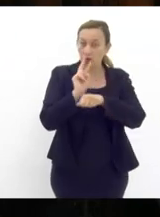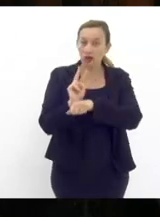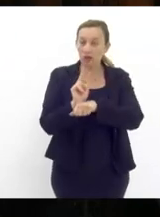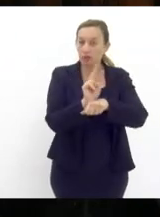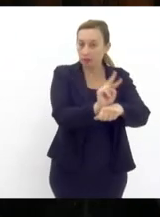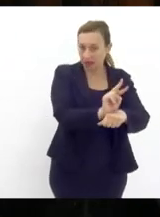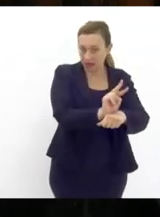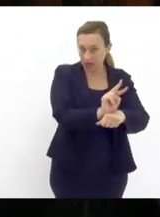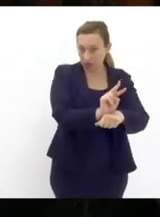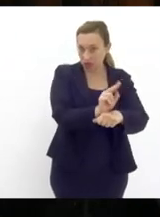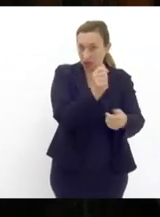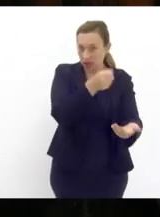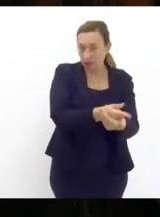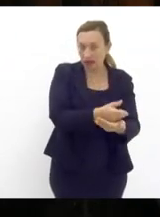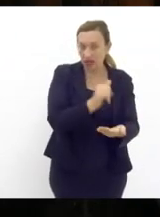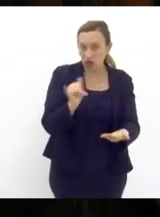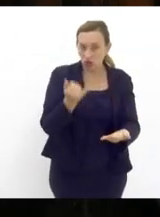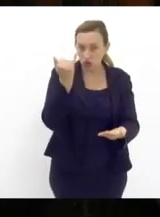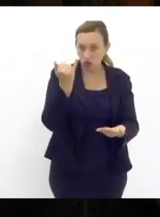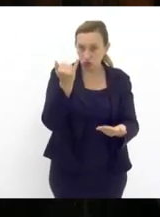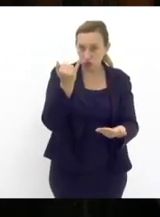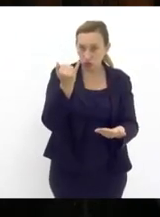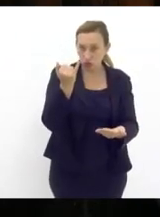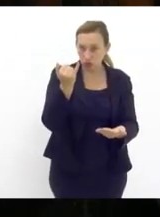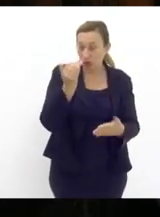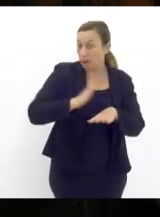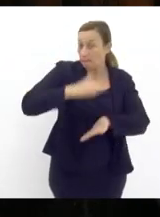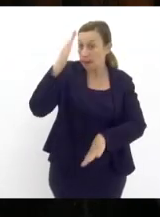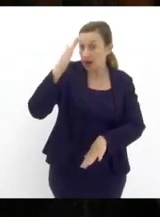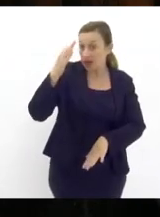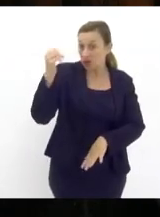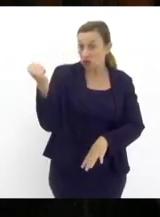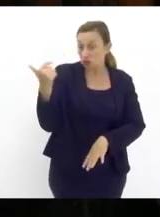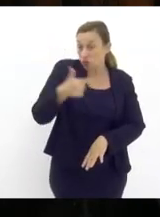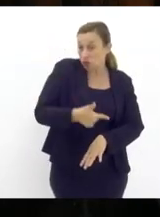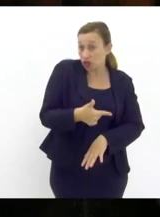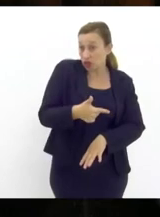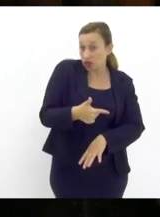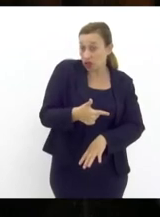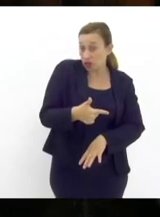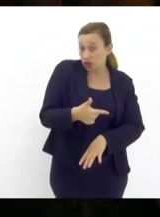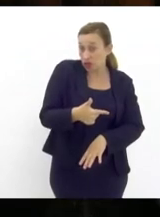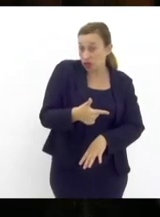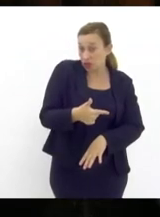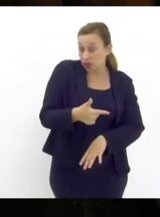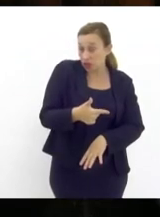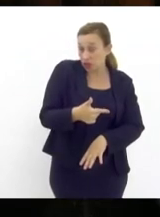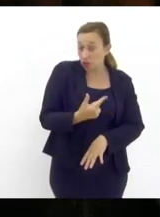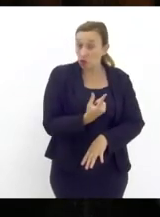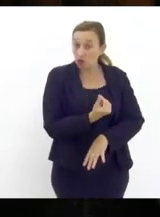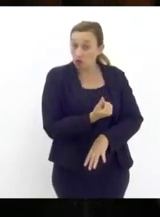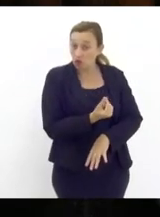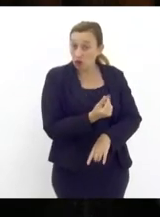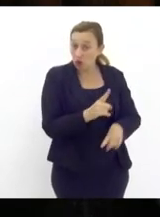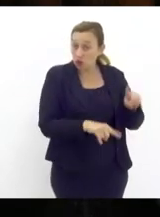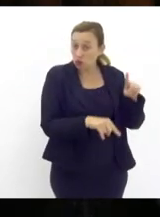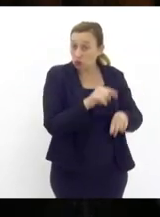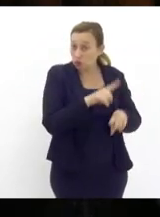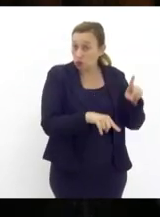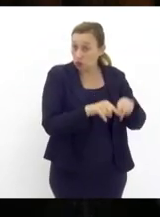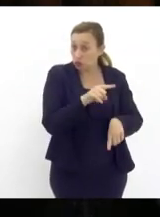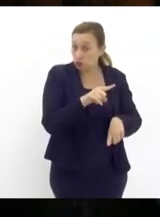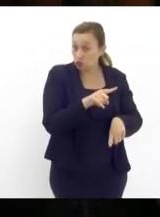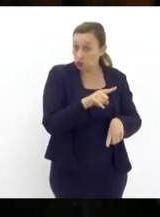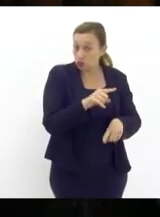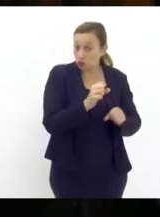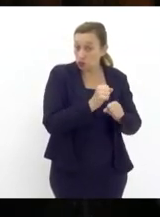e paga juros maiores que o crescimento do produto interno bruto anual